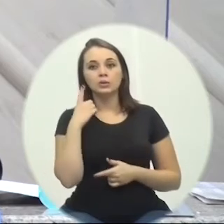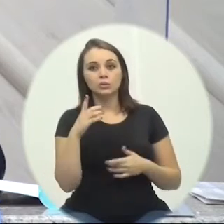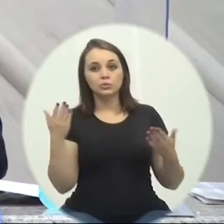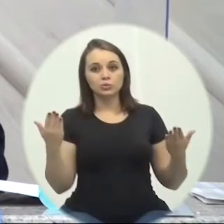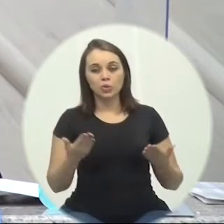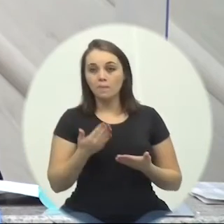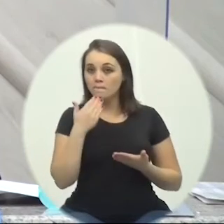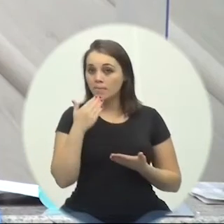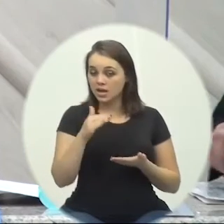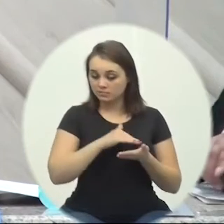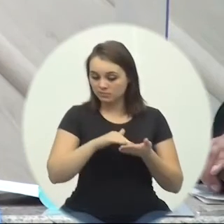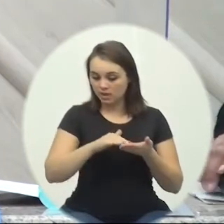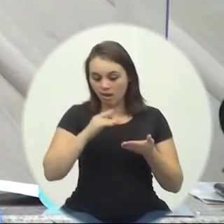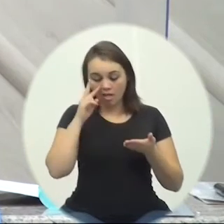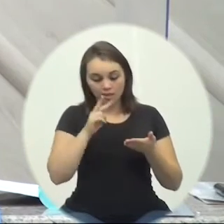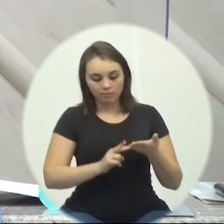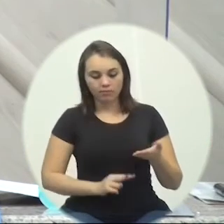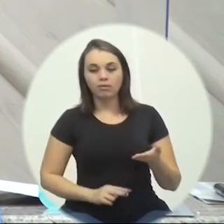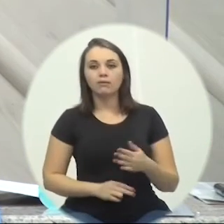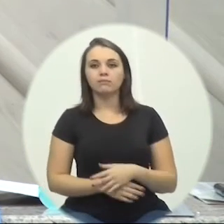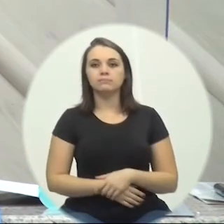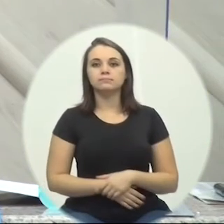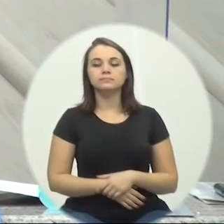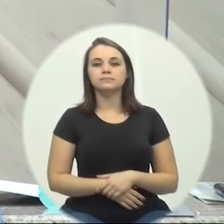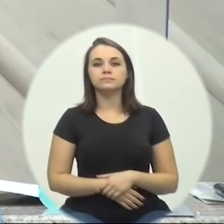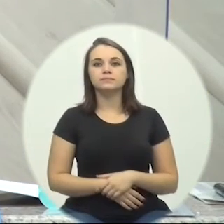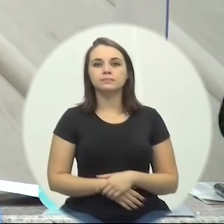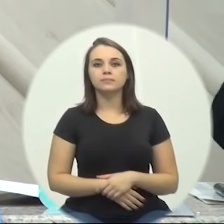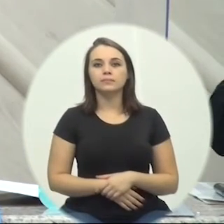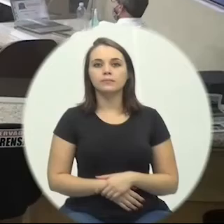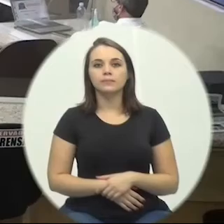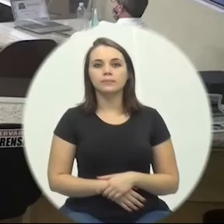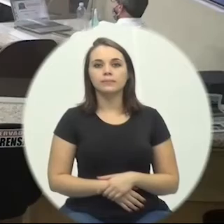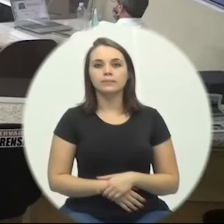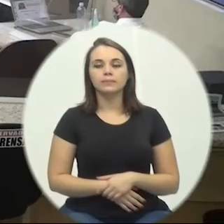expediente. Solicito ao senhor secretário que faça a leitura das matérias.